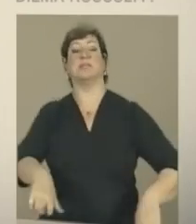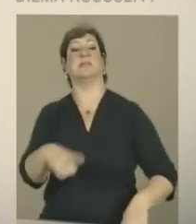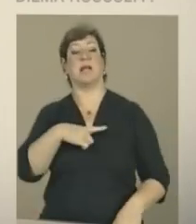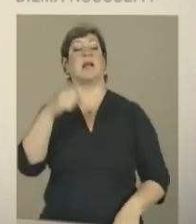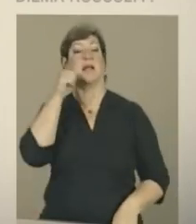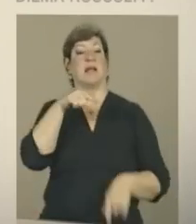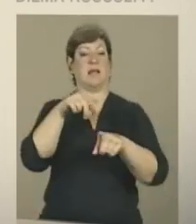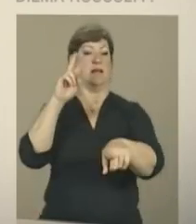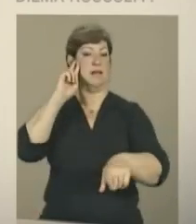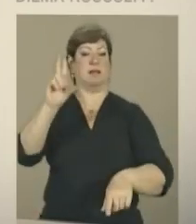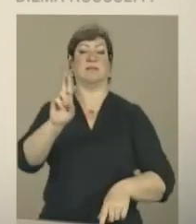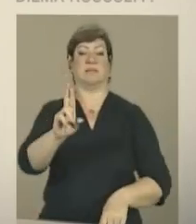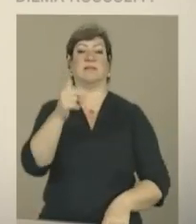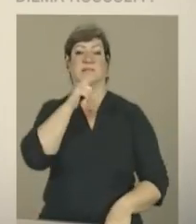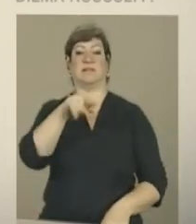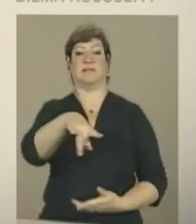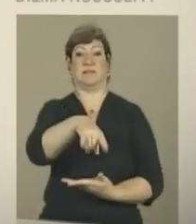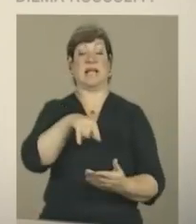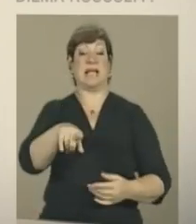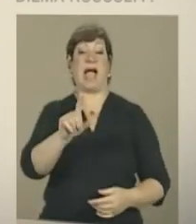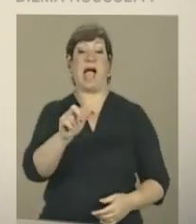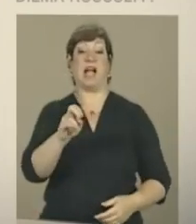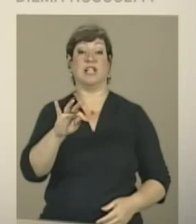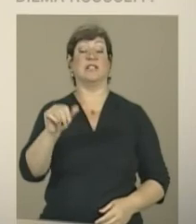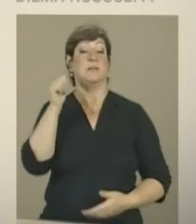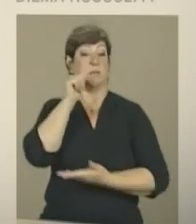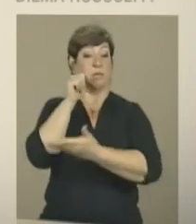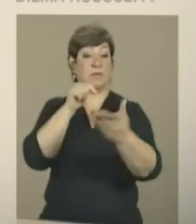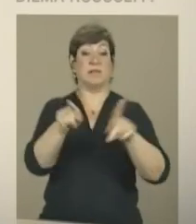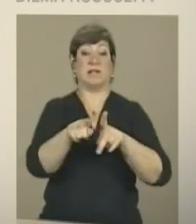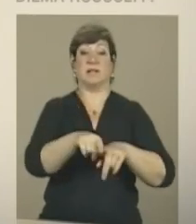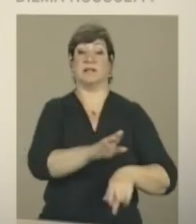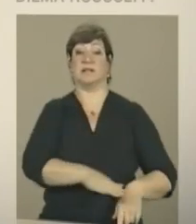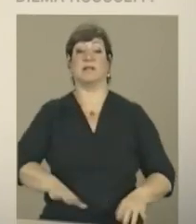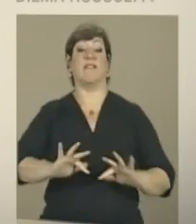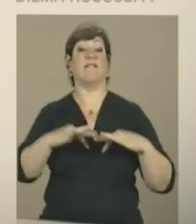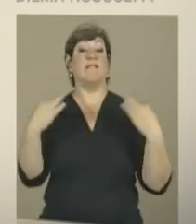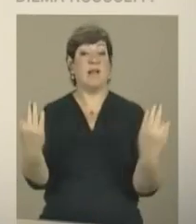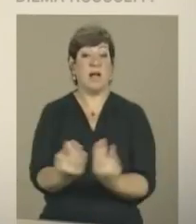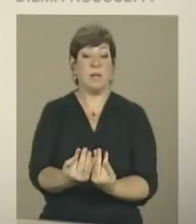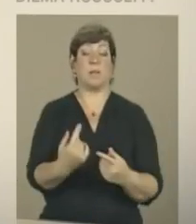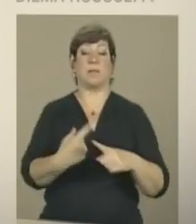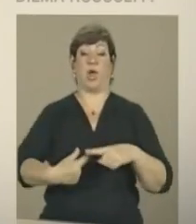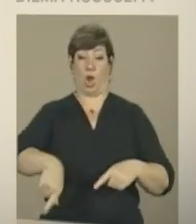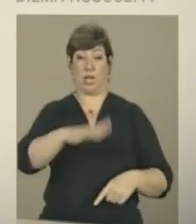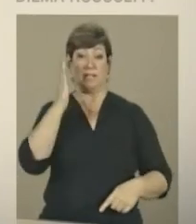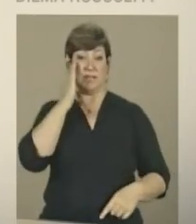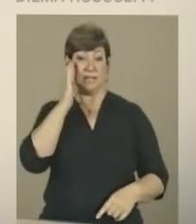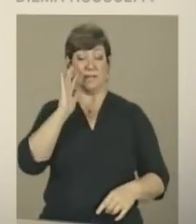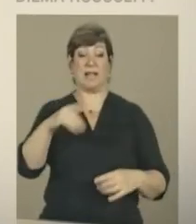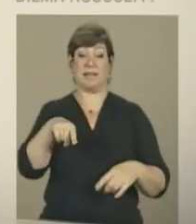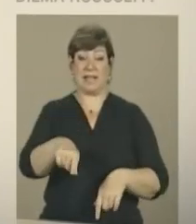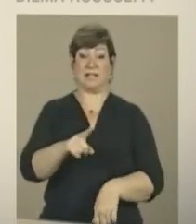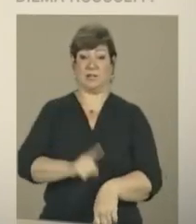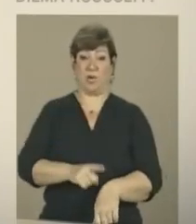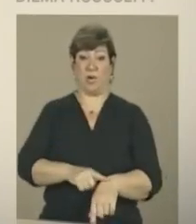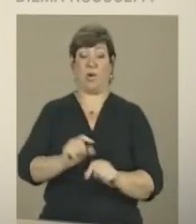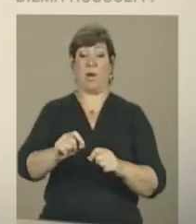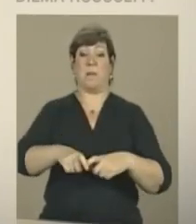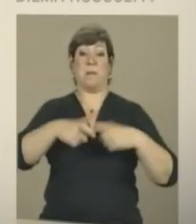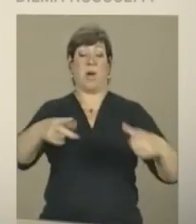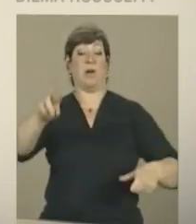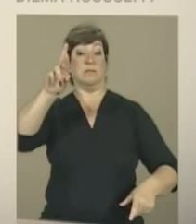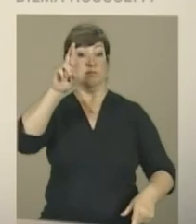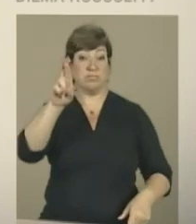É uma garantia Luciano muito importante para as mulheres e para suas famílias pois a gente sabe que nessas horas a